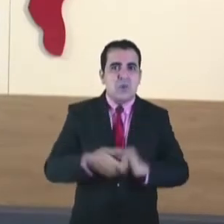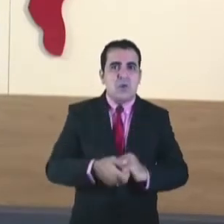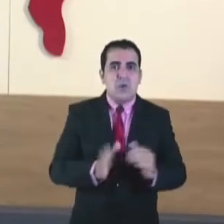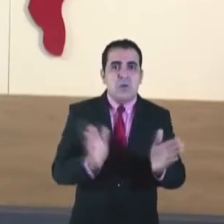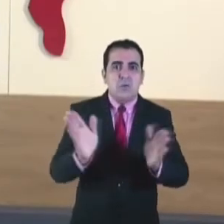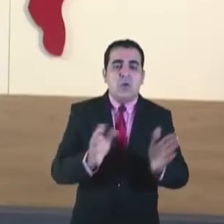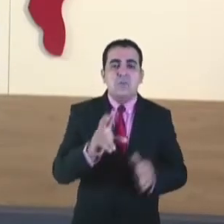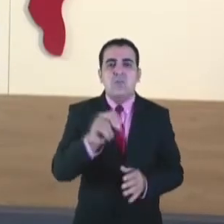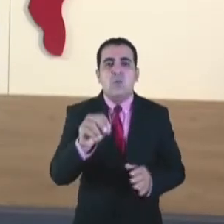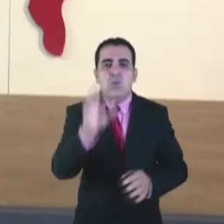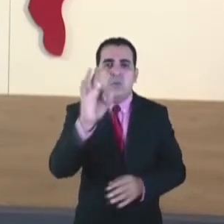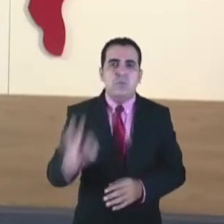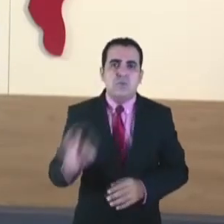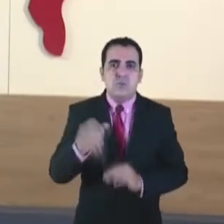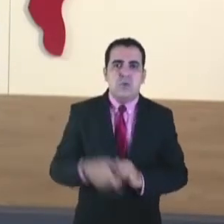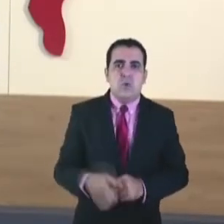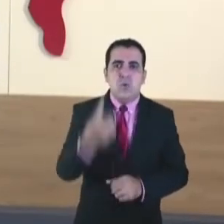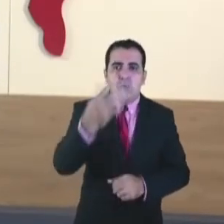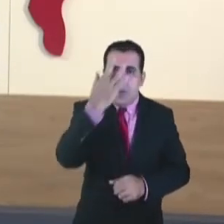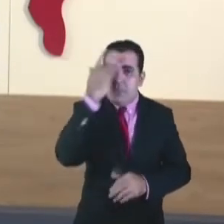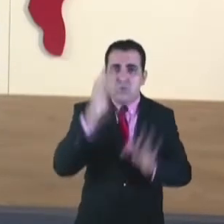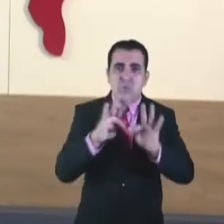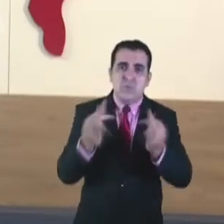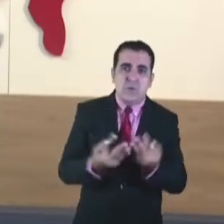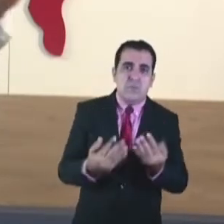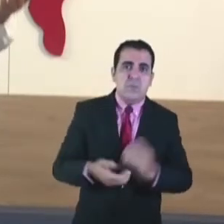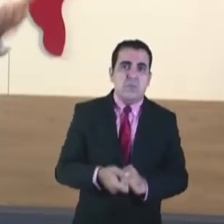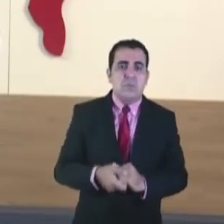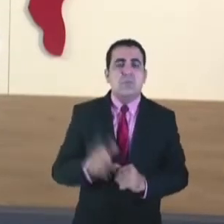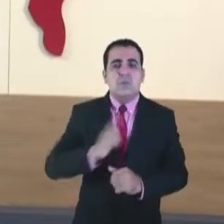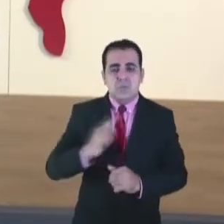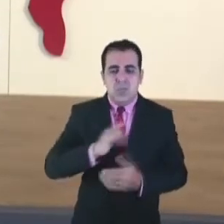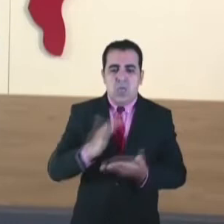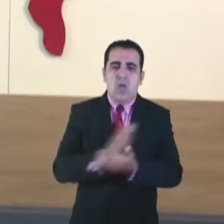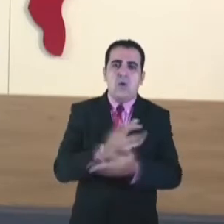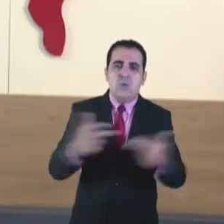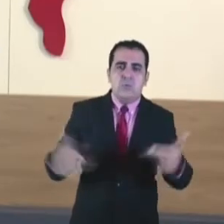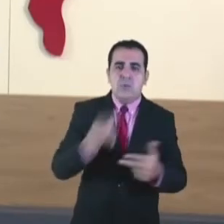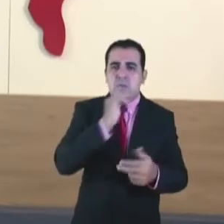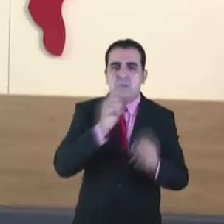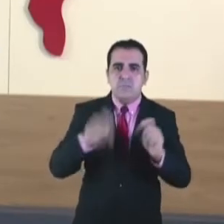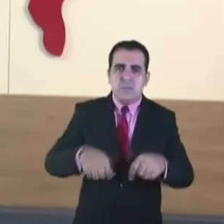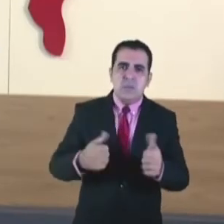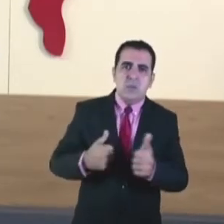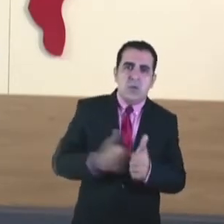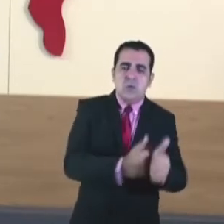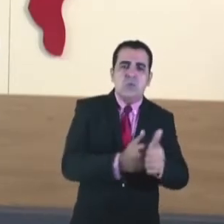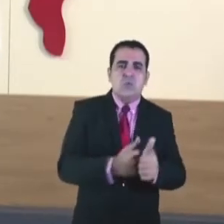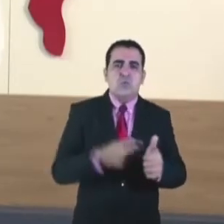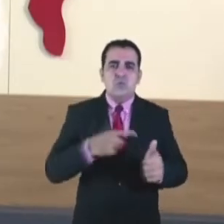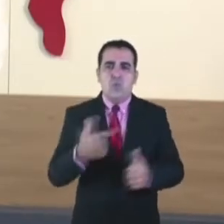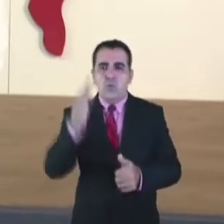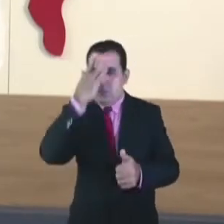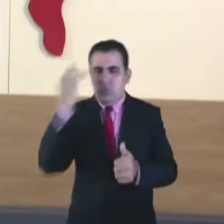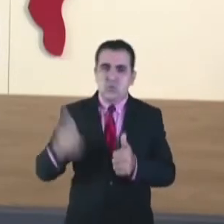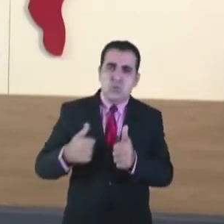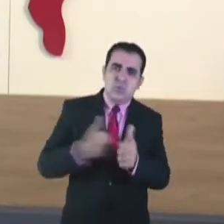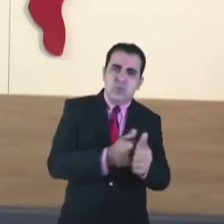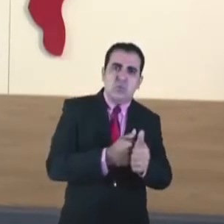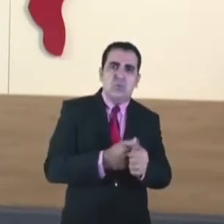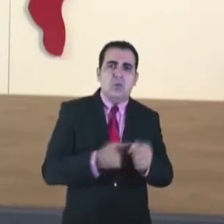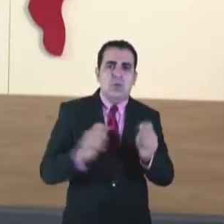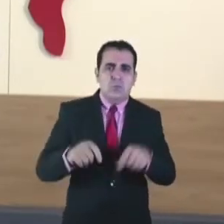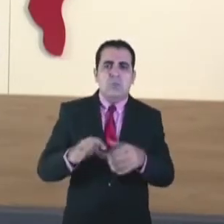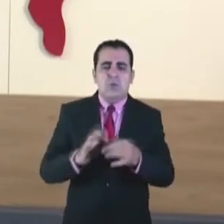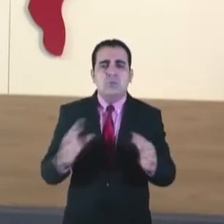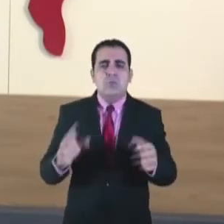é de 50% de ocupação, uma pessoa por família. Claro que há situações em que a pessoa precisa de um apoio de uma outra pessoa da família, é